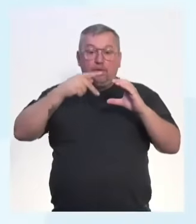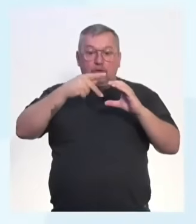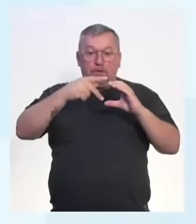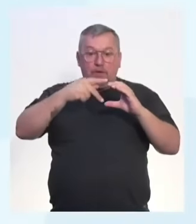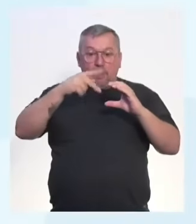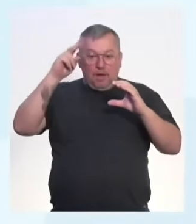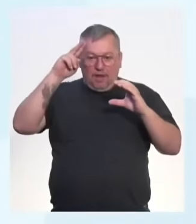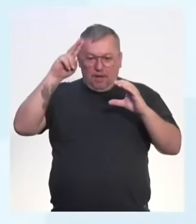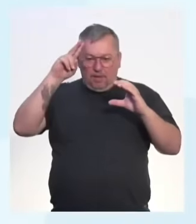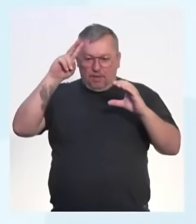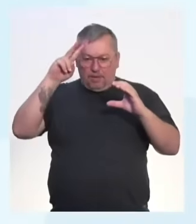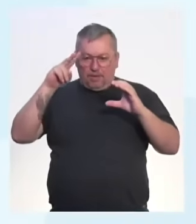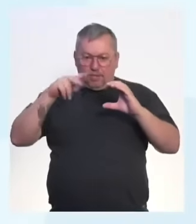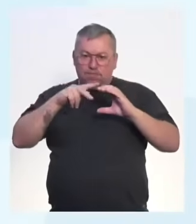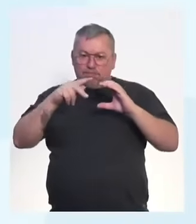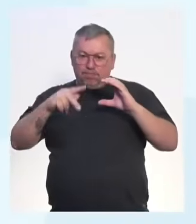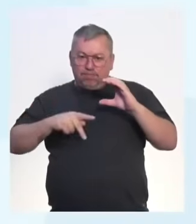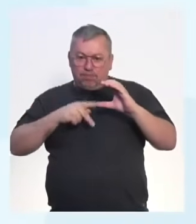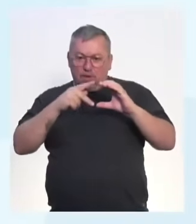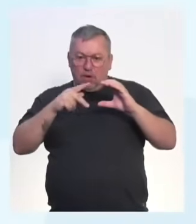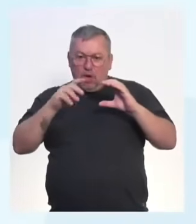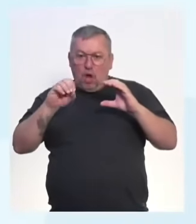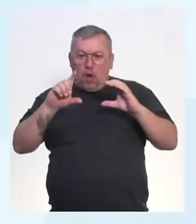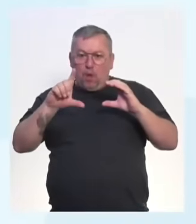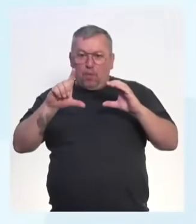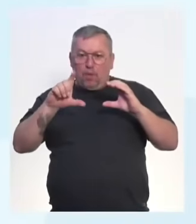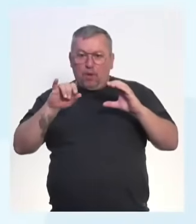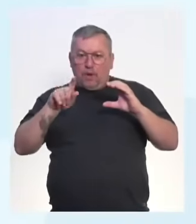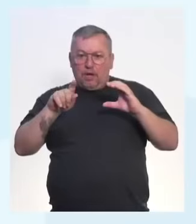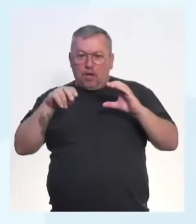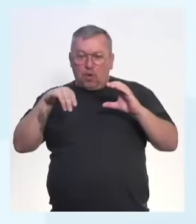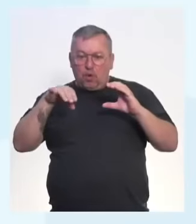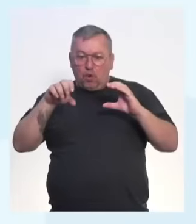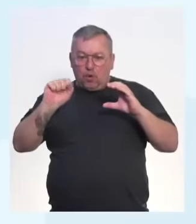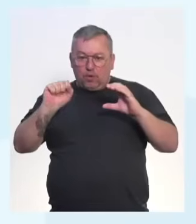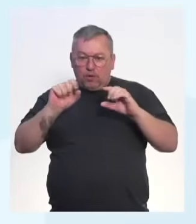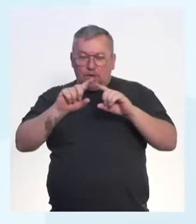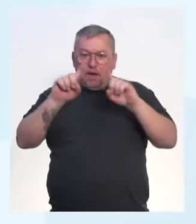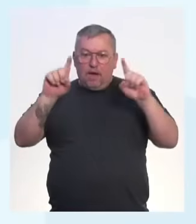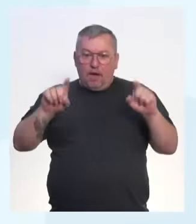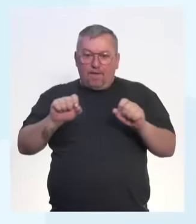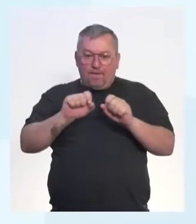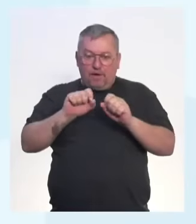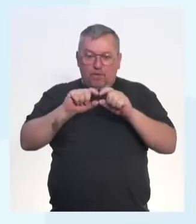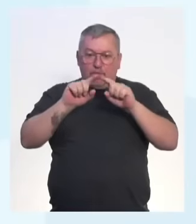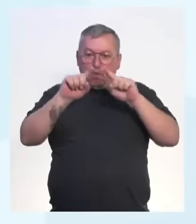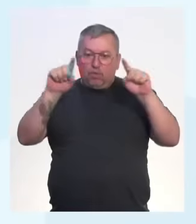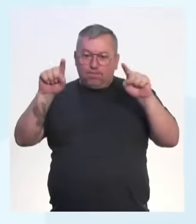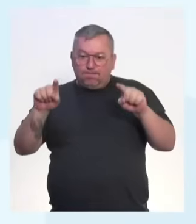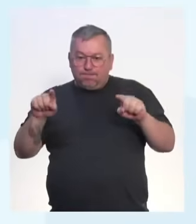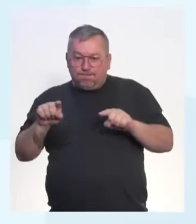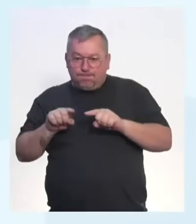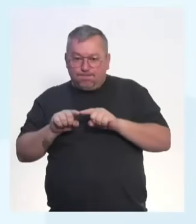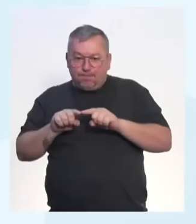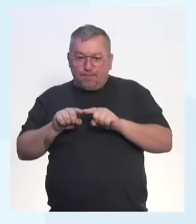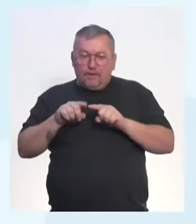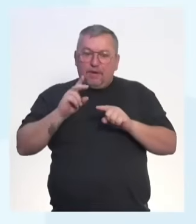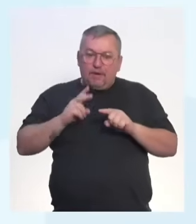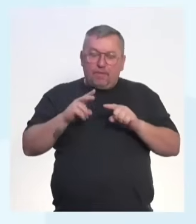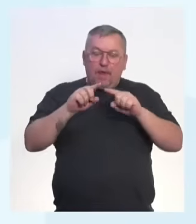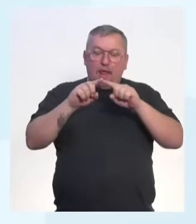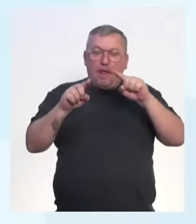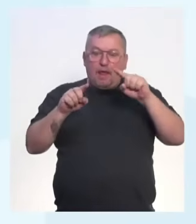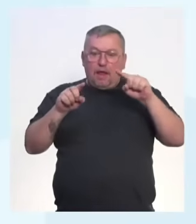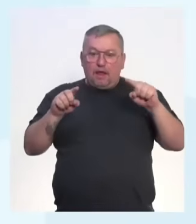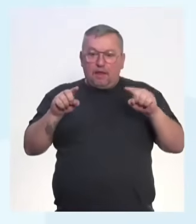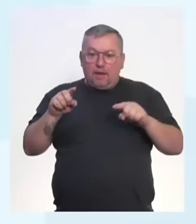vocês. Então, são figuras geométricas fechadas, formadas por linhas, no caso aí, segmentos de reta,